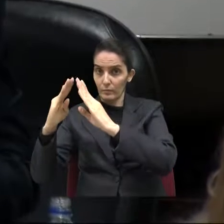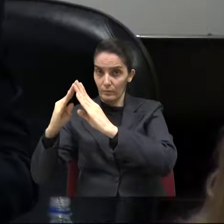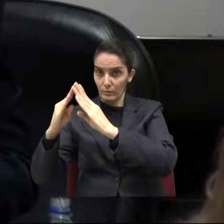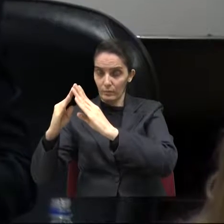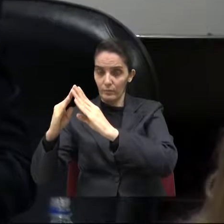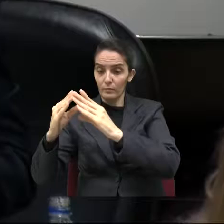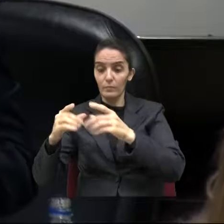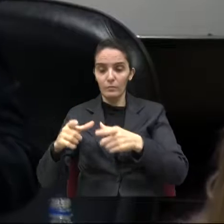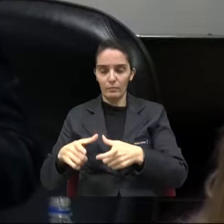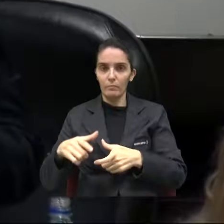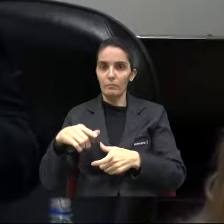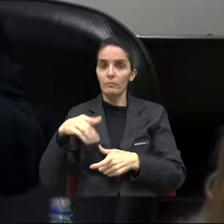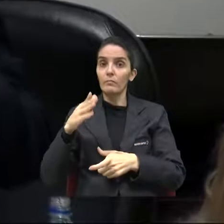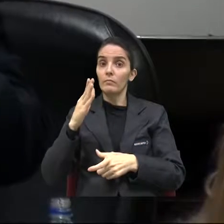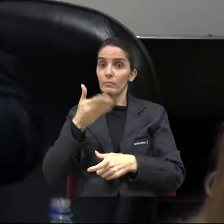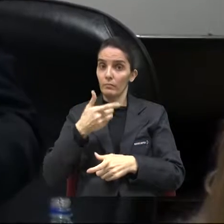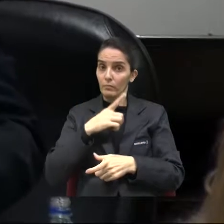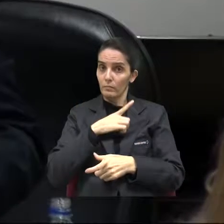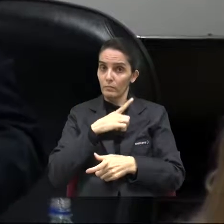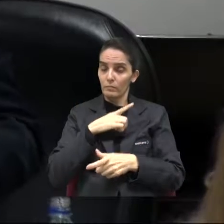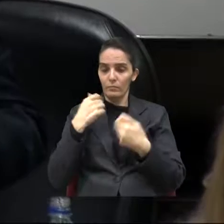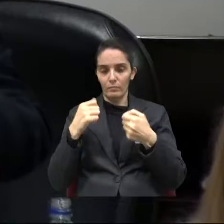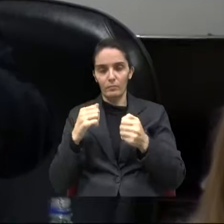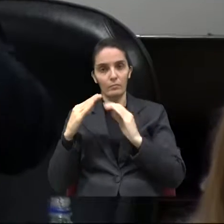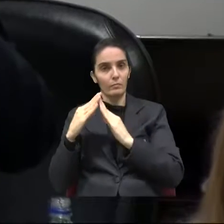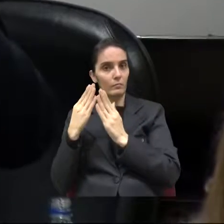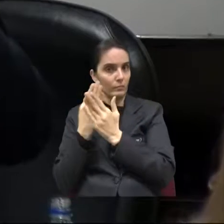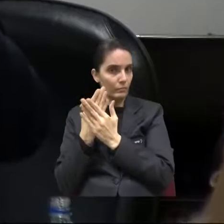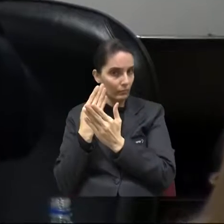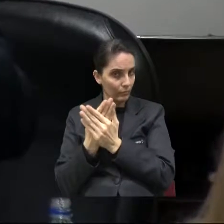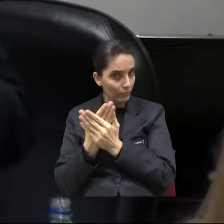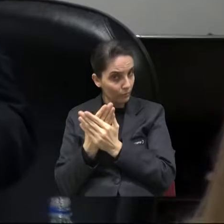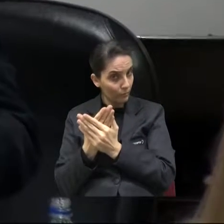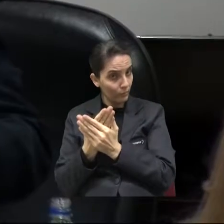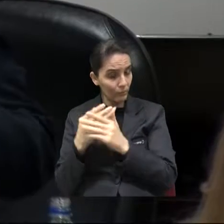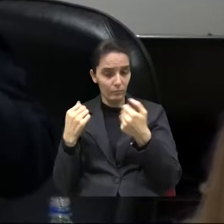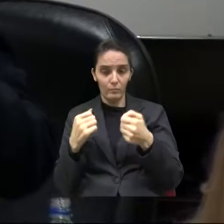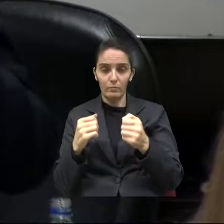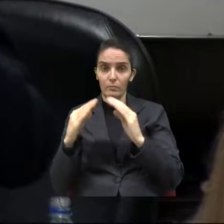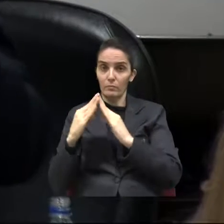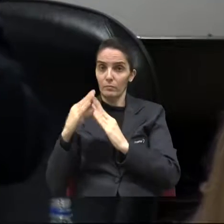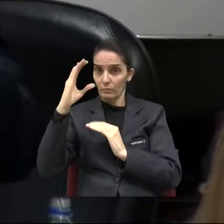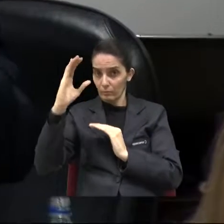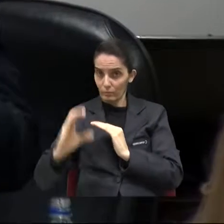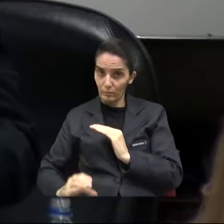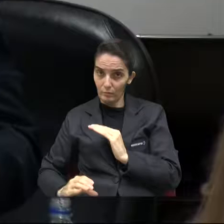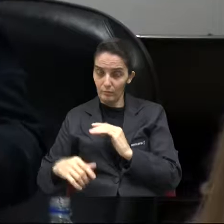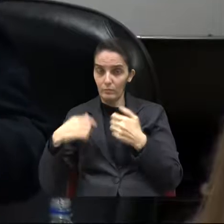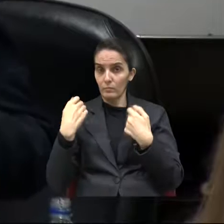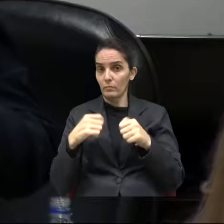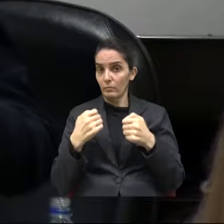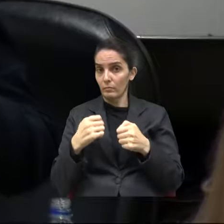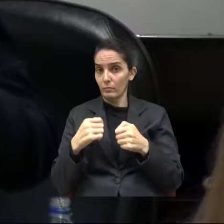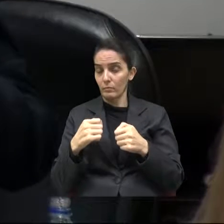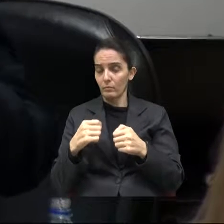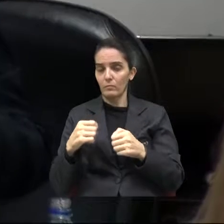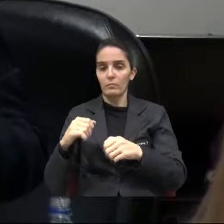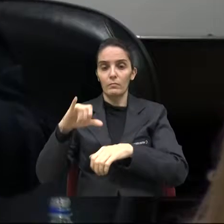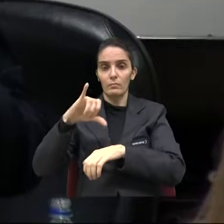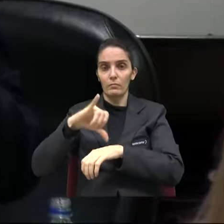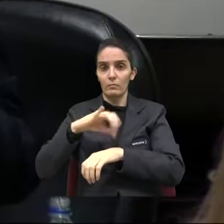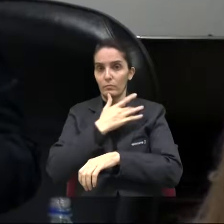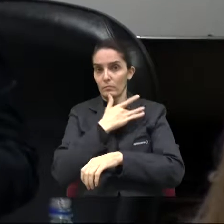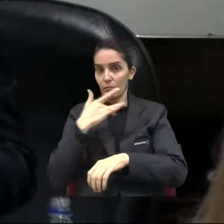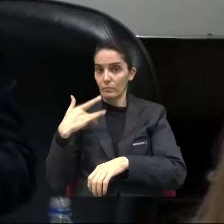existe. E aí se precisa de escola, aí se precisa de creche, aí se precisa de posto de saúde,